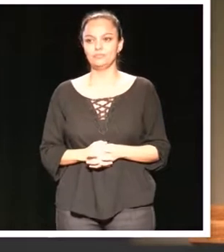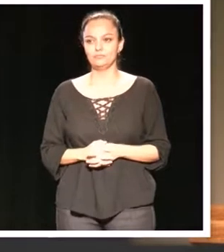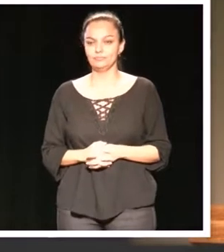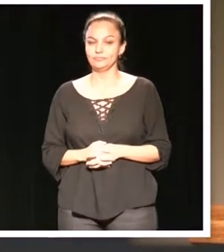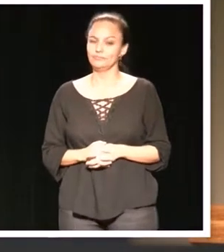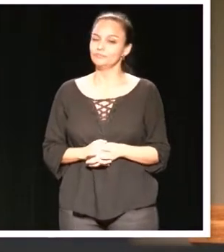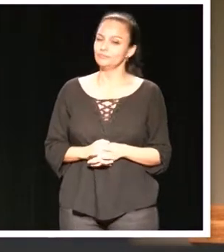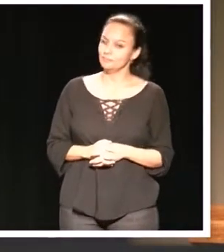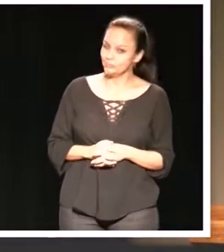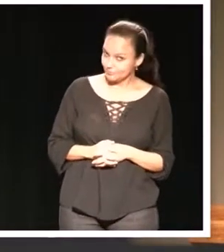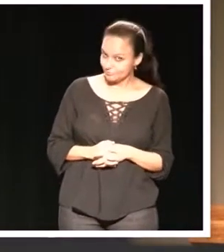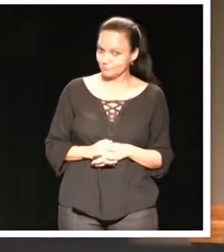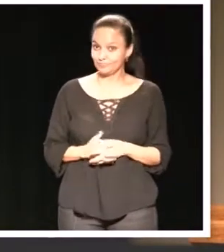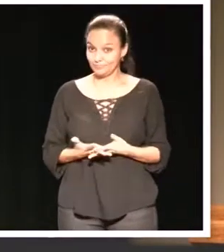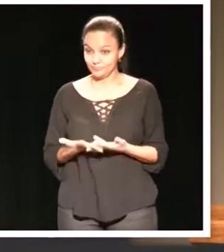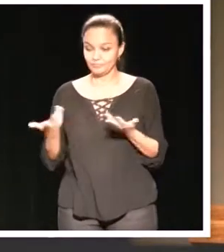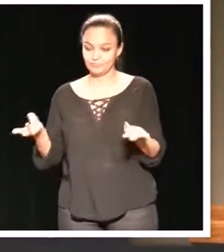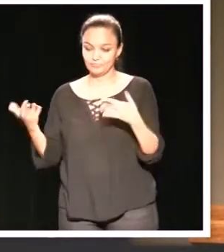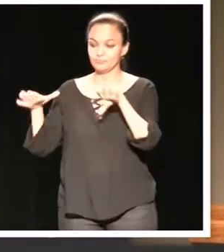Obviamente que a inclusão,